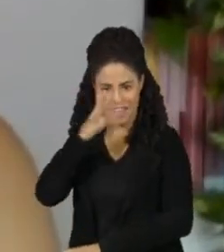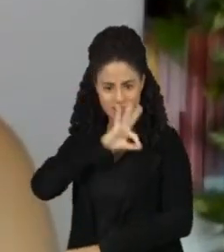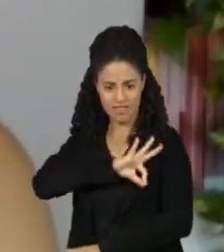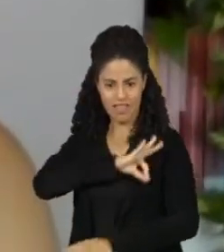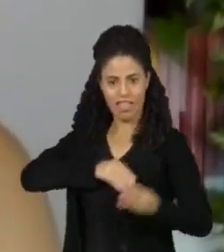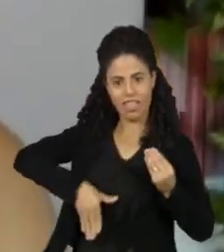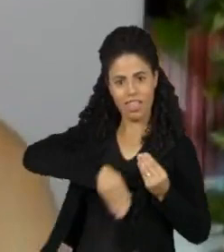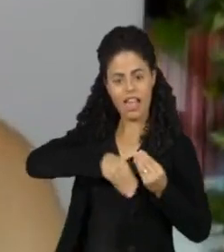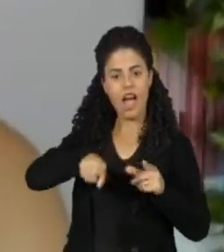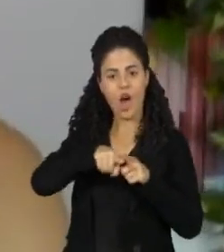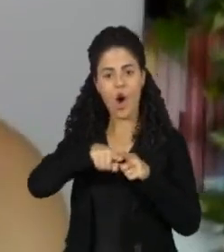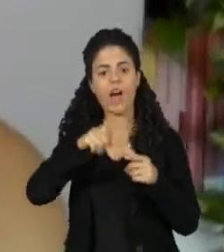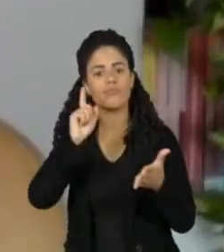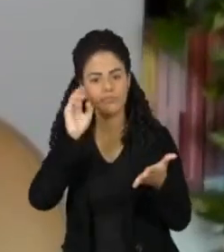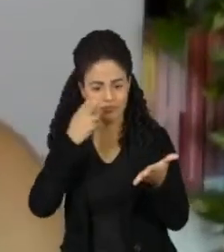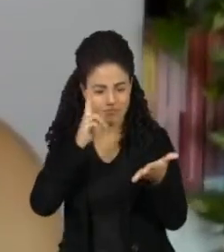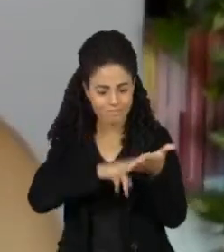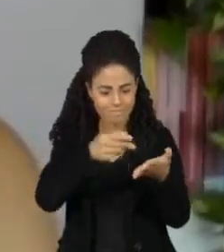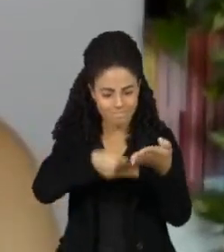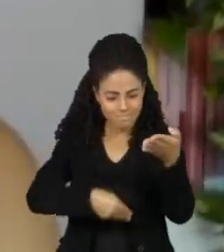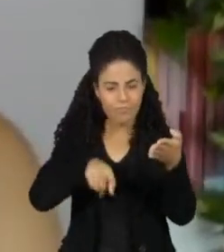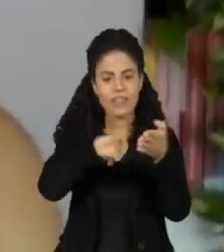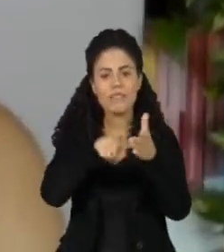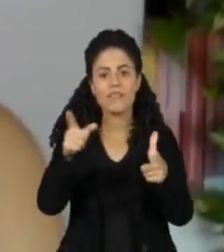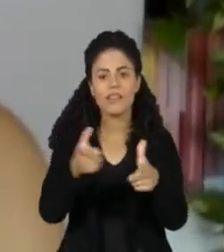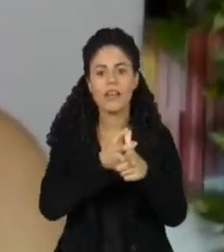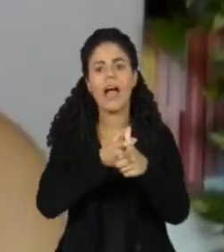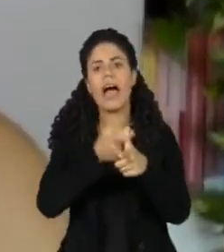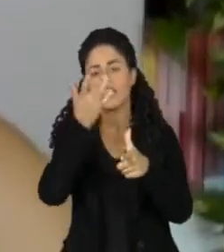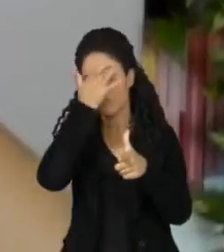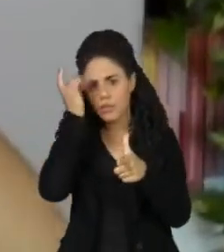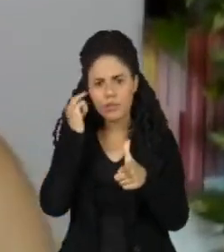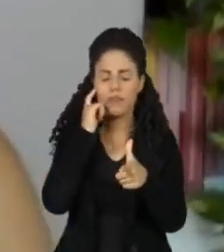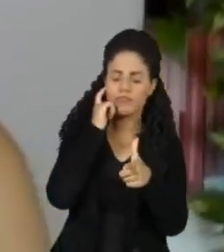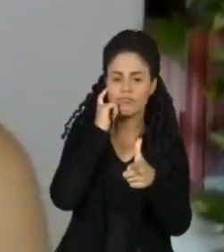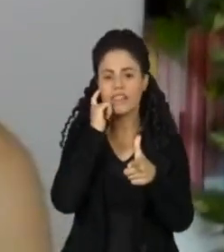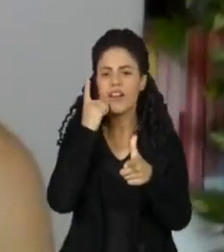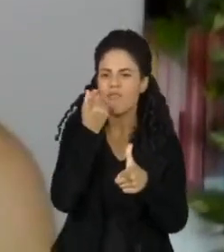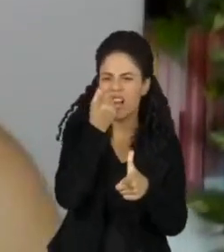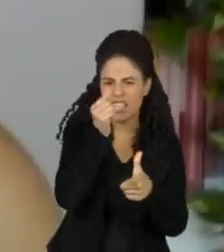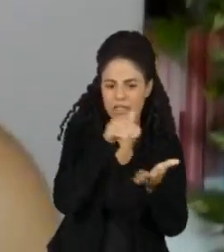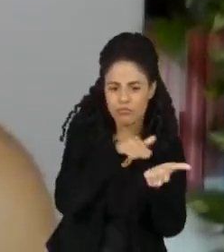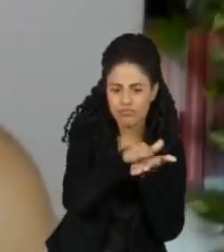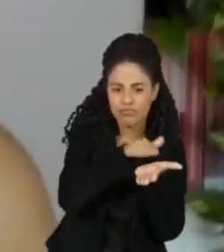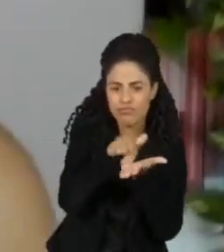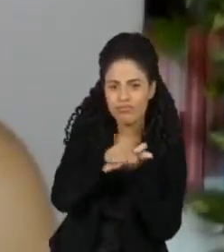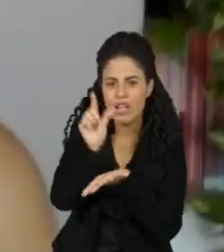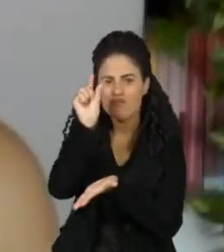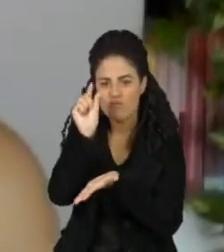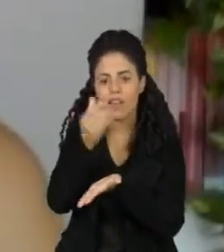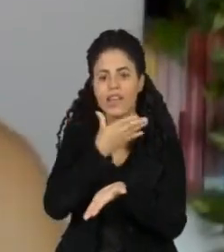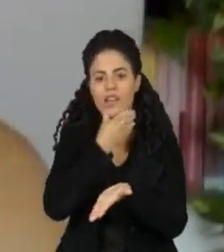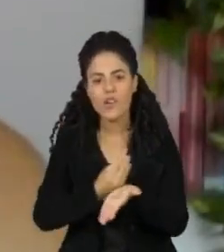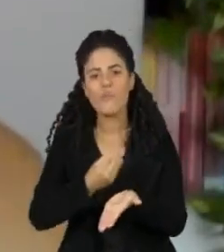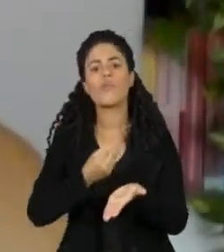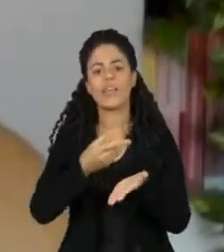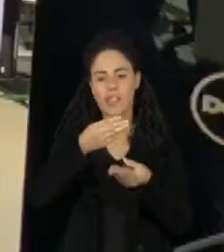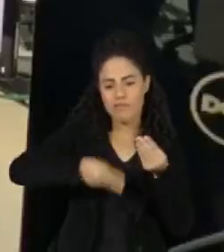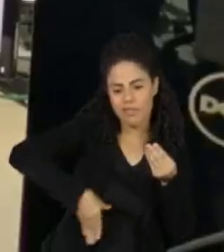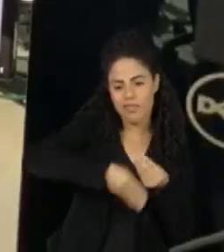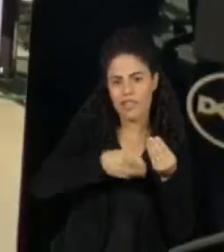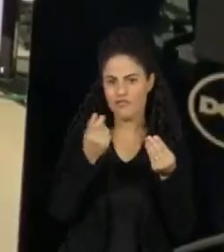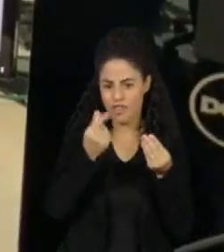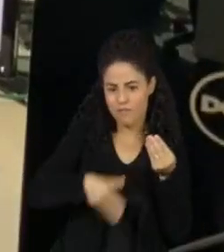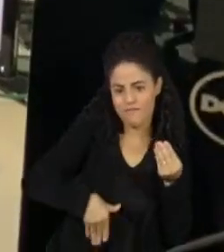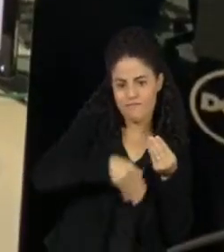já vem em Dezembro com uma cópia em novembro já a pessoa já se permite gastar um pouquinho mais porque em dezembro já tem um dinheirinho ali